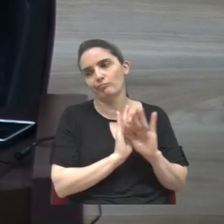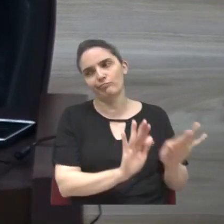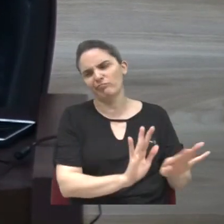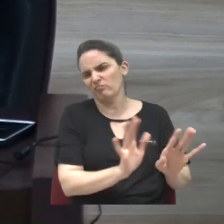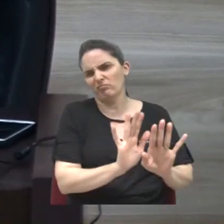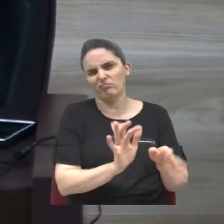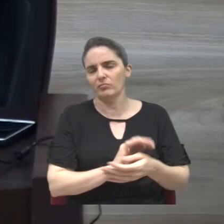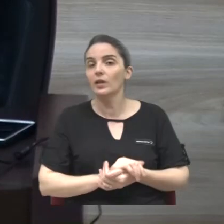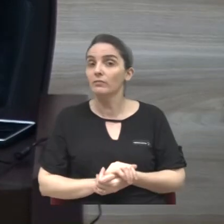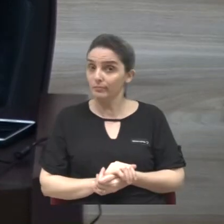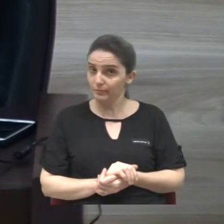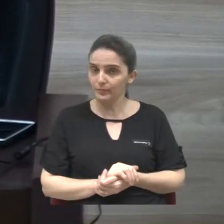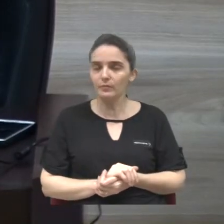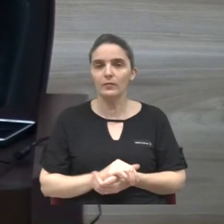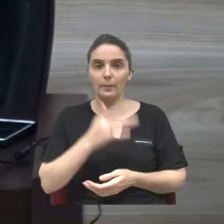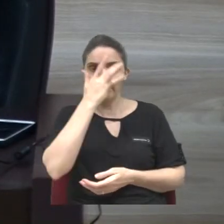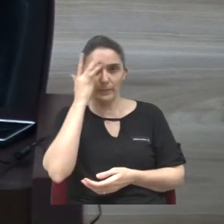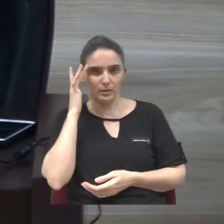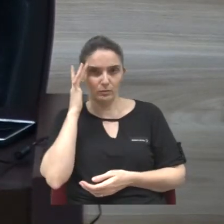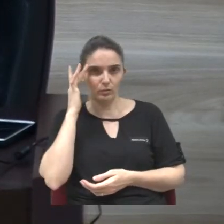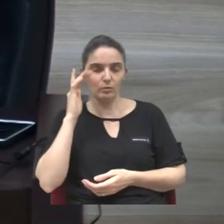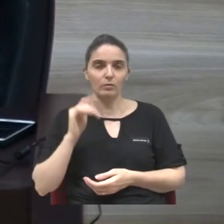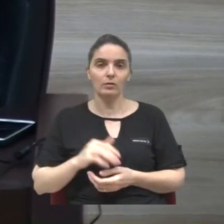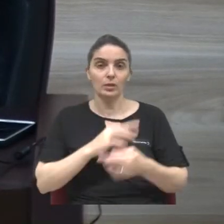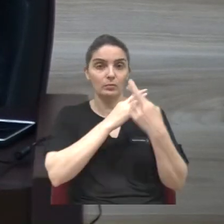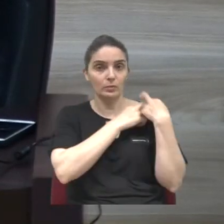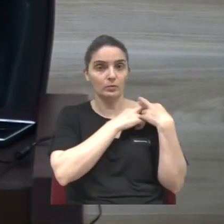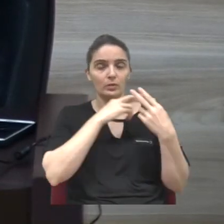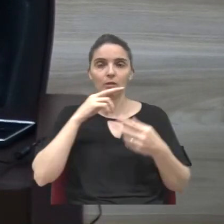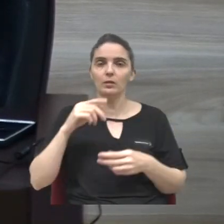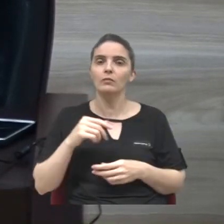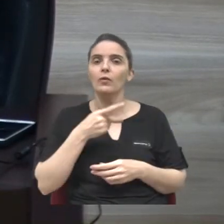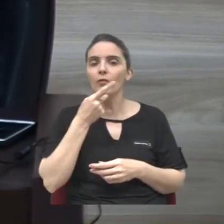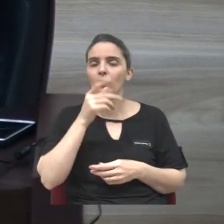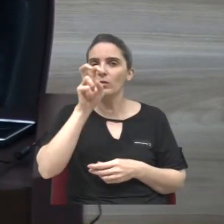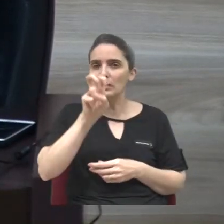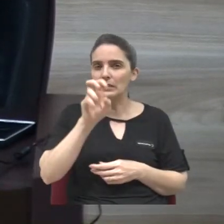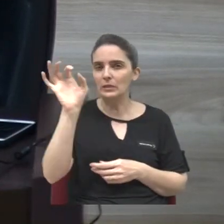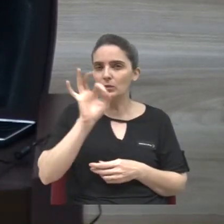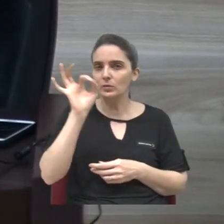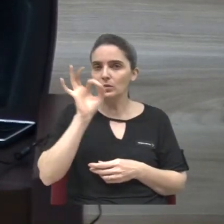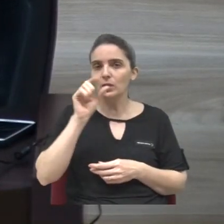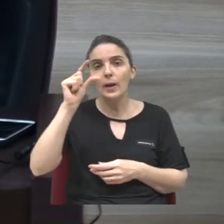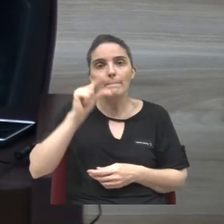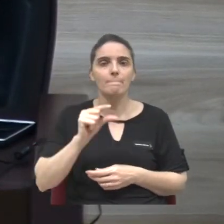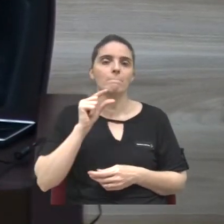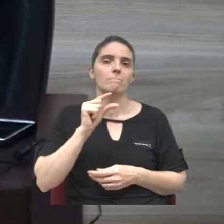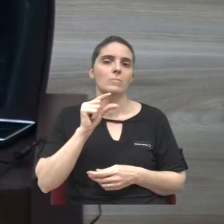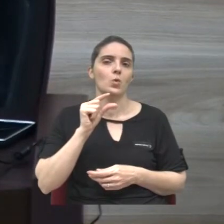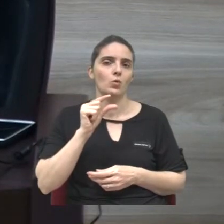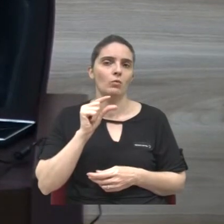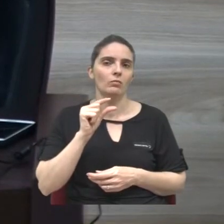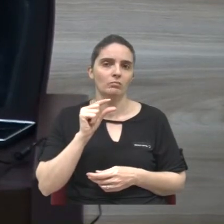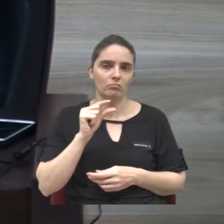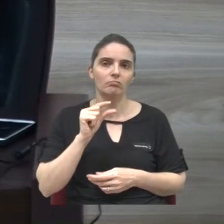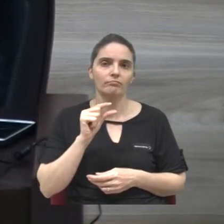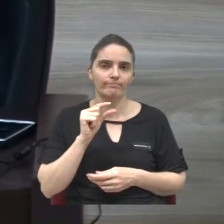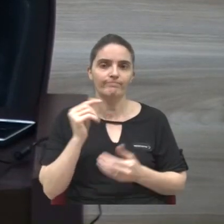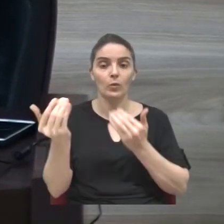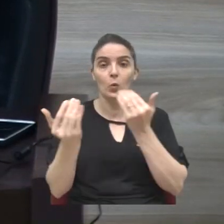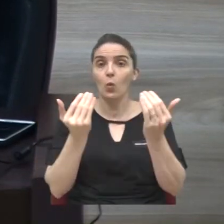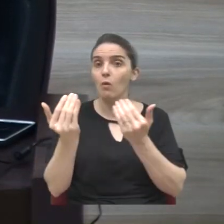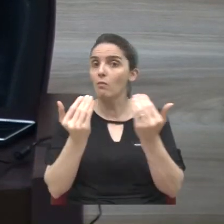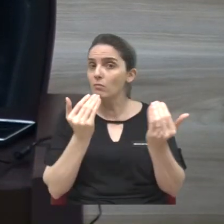ainda que considera um número bastante baixo, traçado um paralelo a título de comparação com os casos de